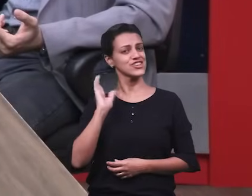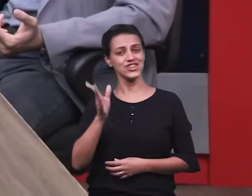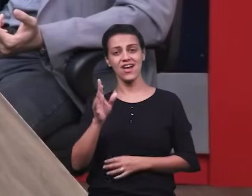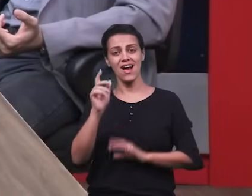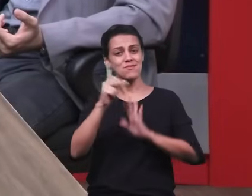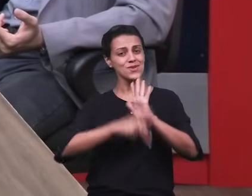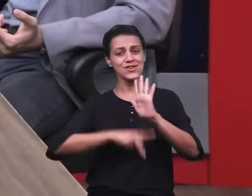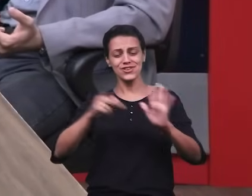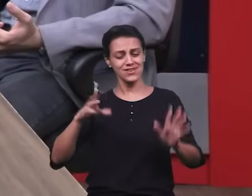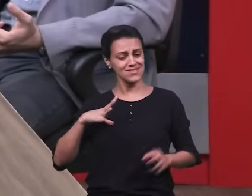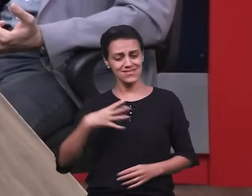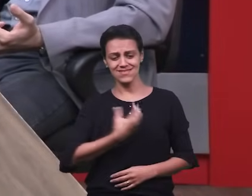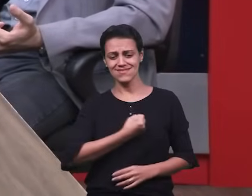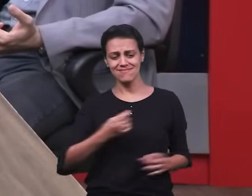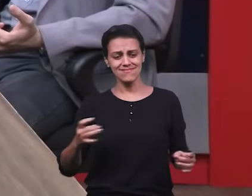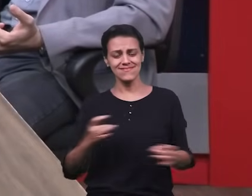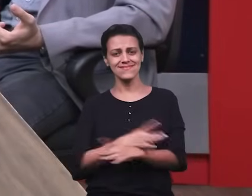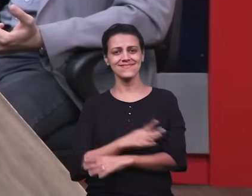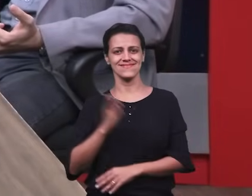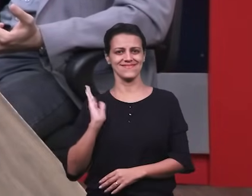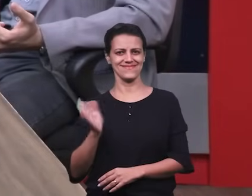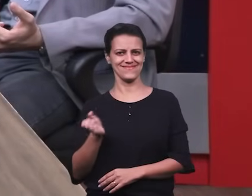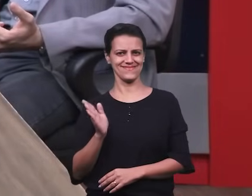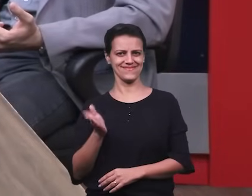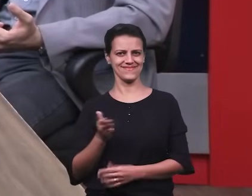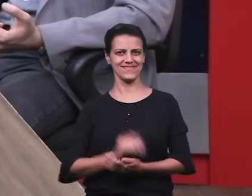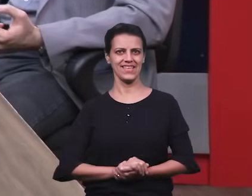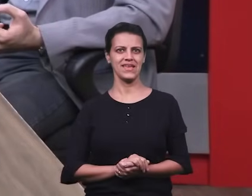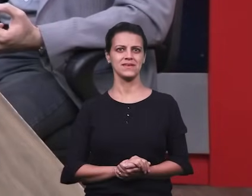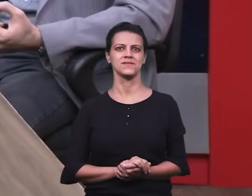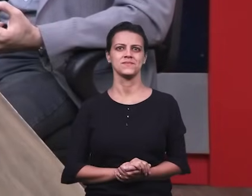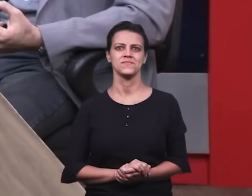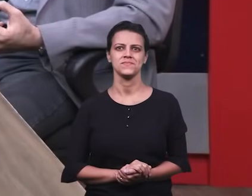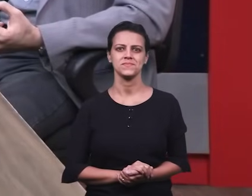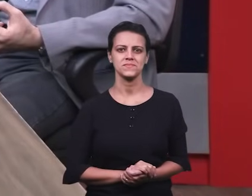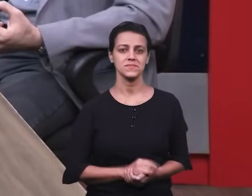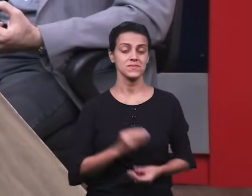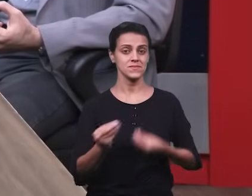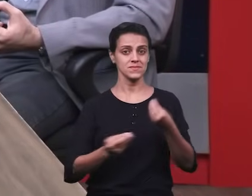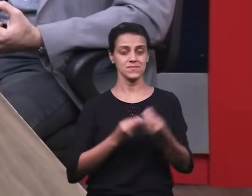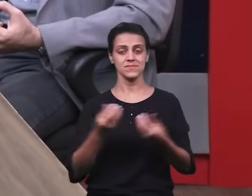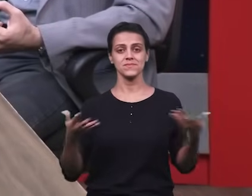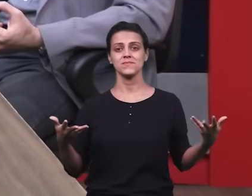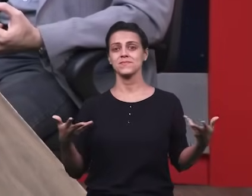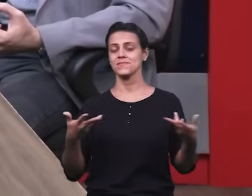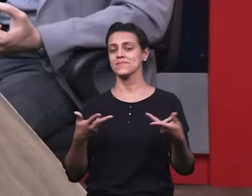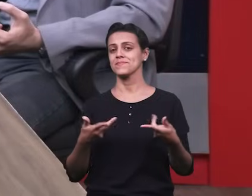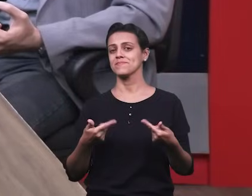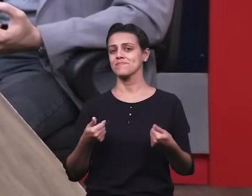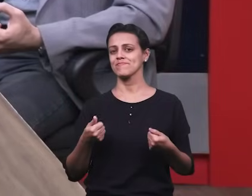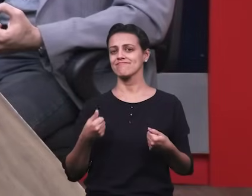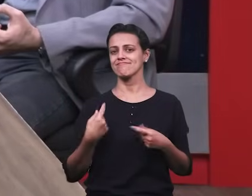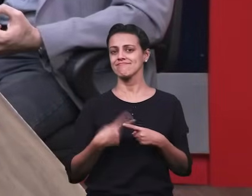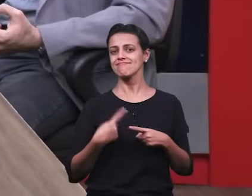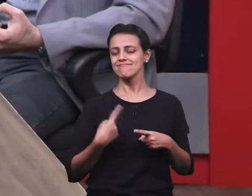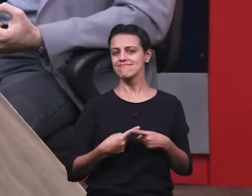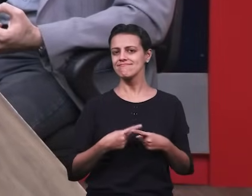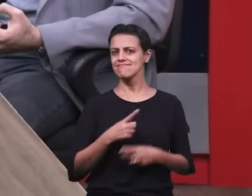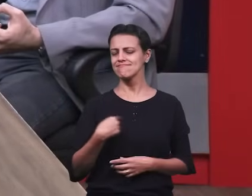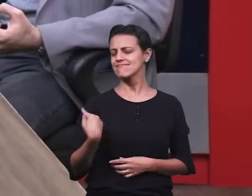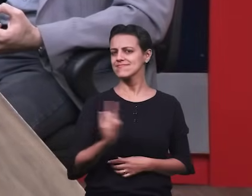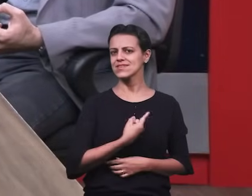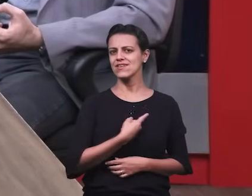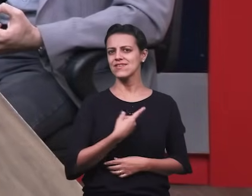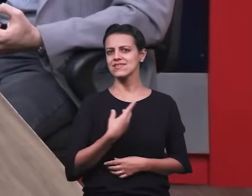tinha estabelecido para nós, tinha estabelecido para a igreja. Né? E a maravilha disso tudo é que cada um, nós somos